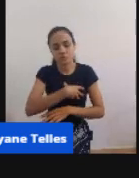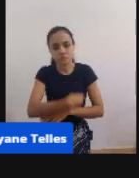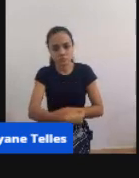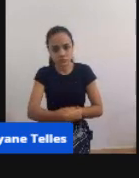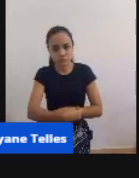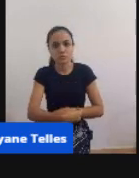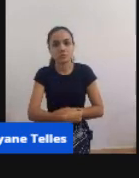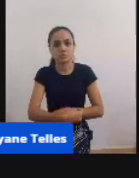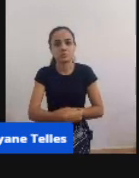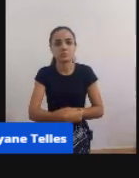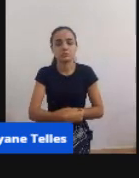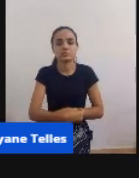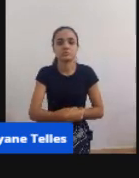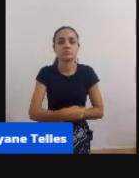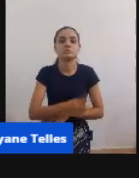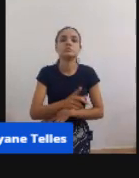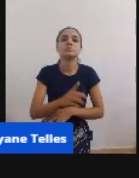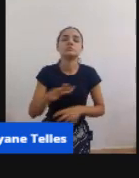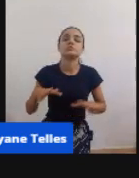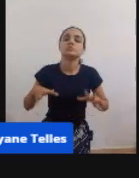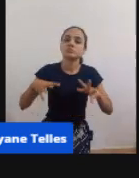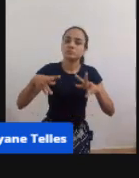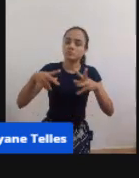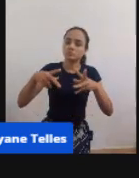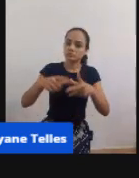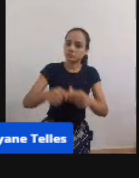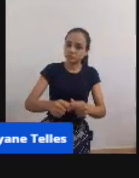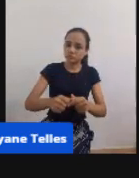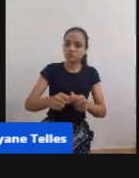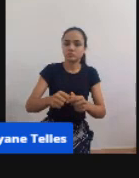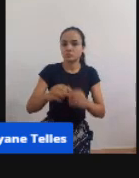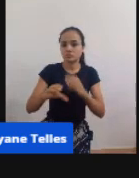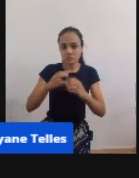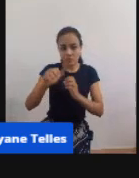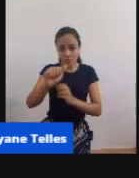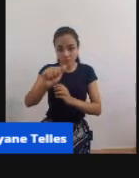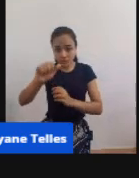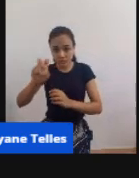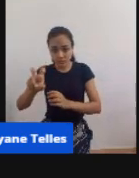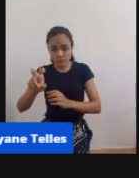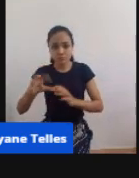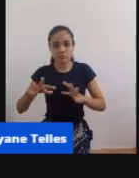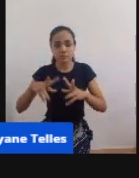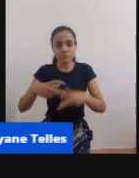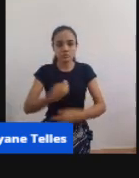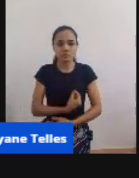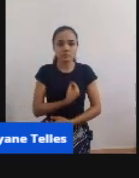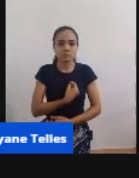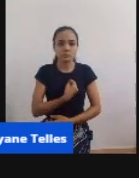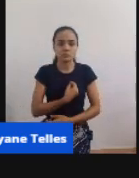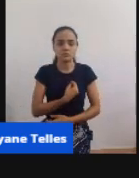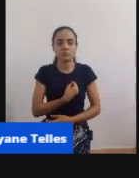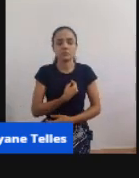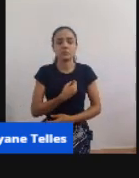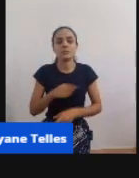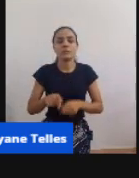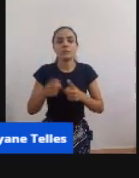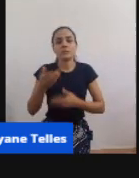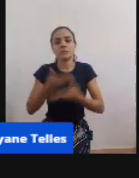assíncrona, ou seja, todos estão ali naquele espaço, mas a interação não acontece no mesmo momento, não acontece em tempo